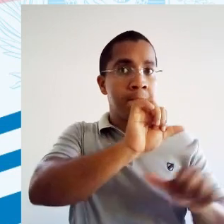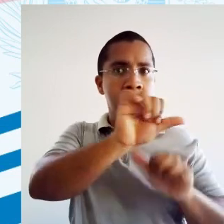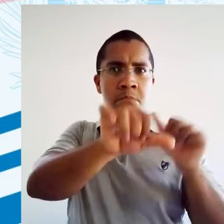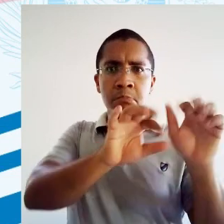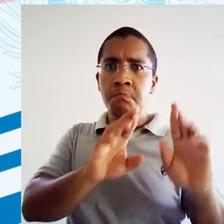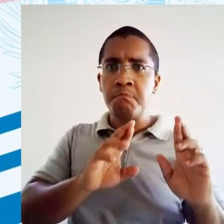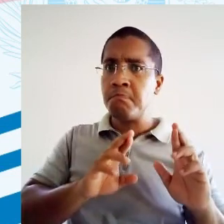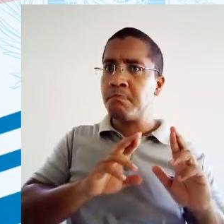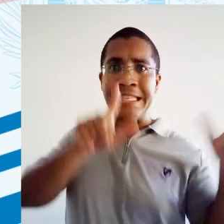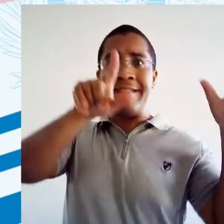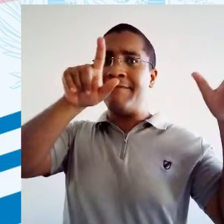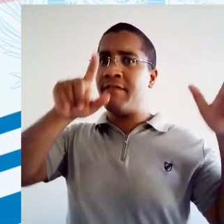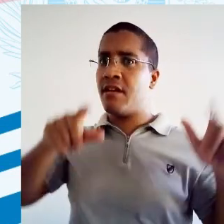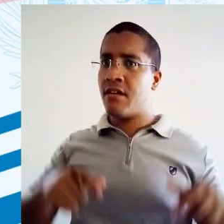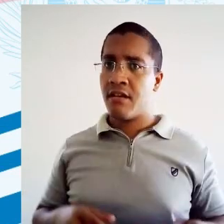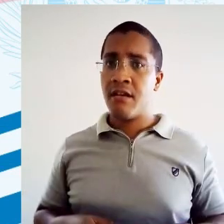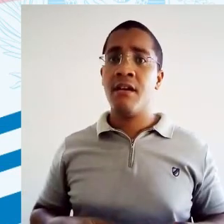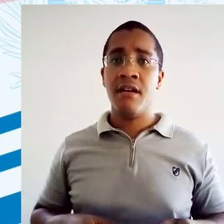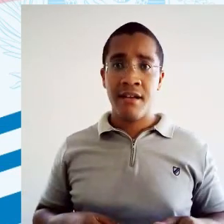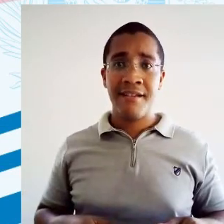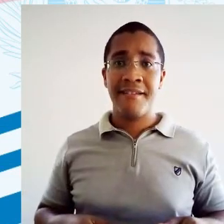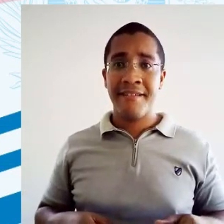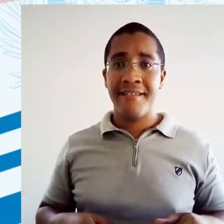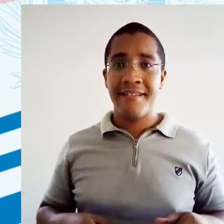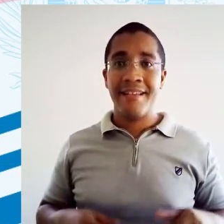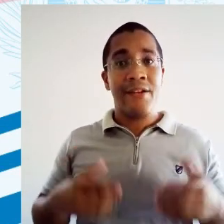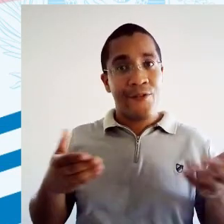outra substância distinta.